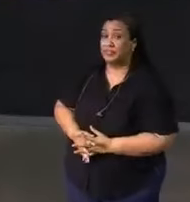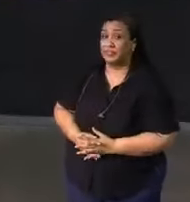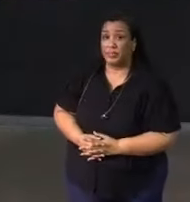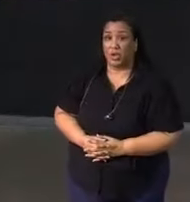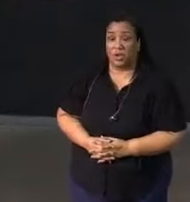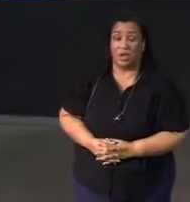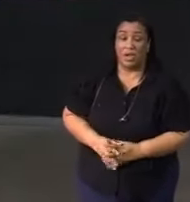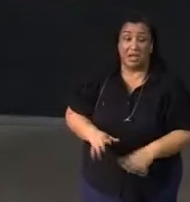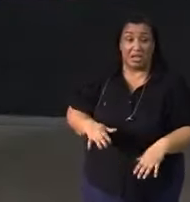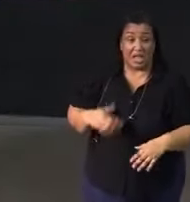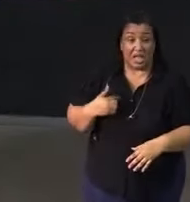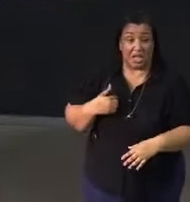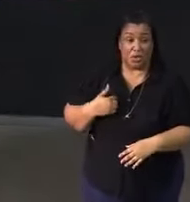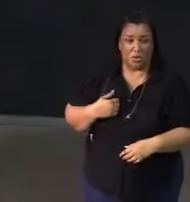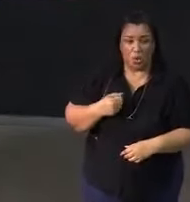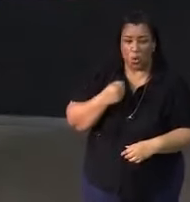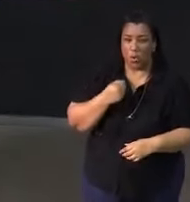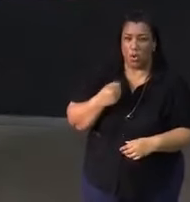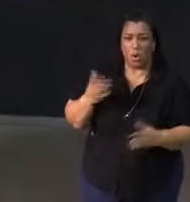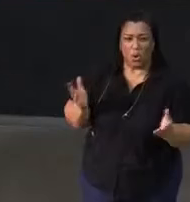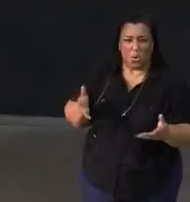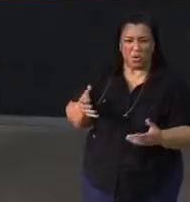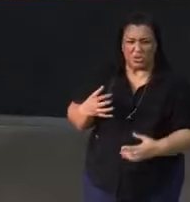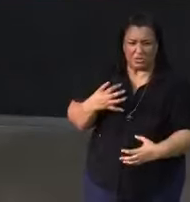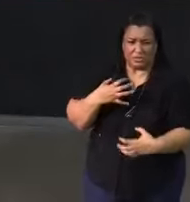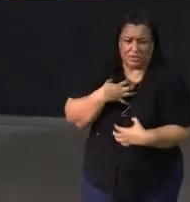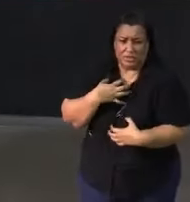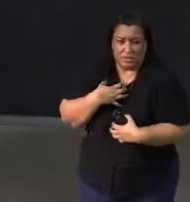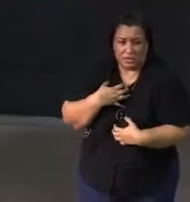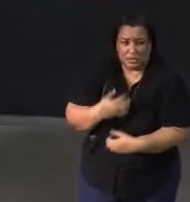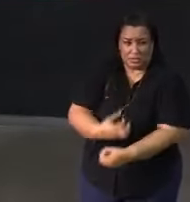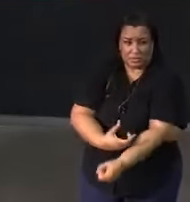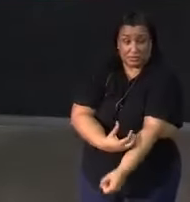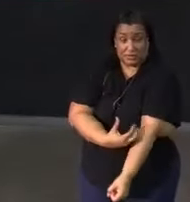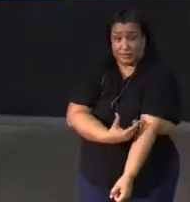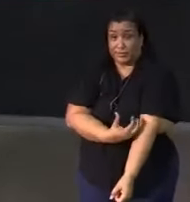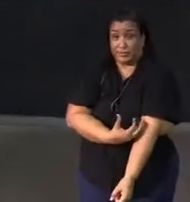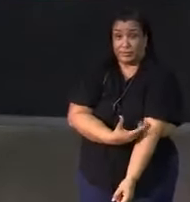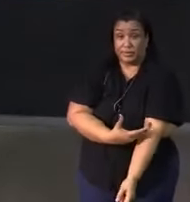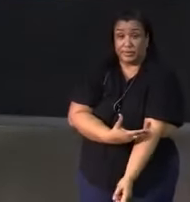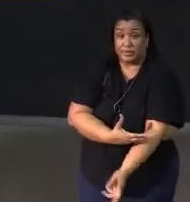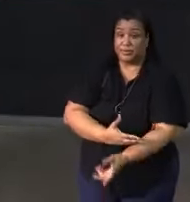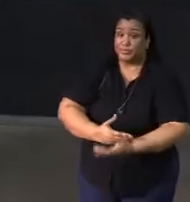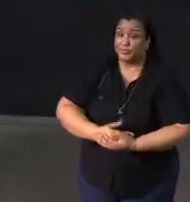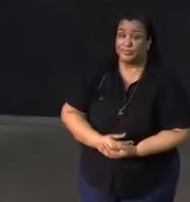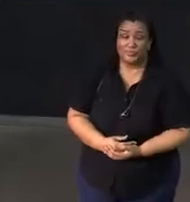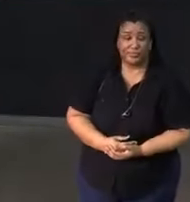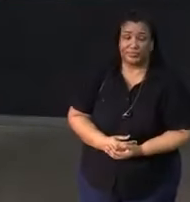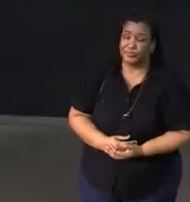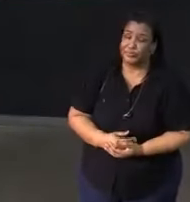Hoje eu estou melhor, hoje eu estou sentindo.